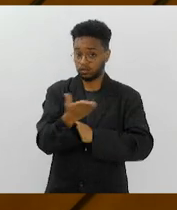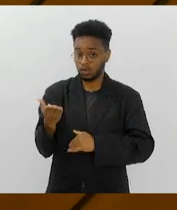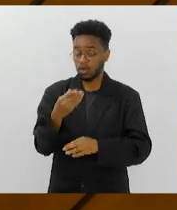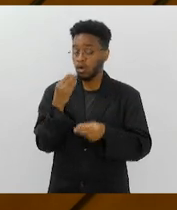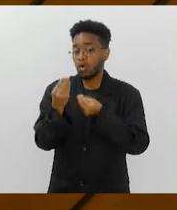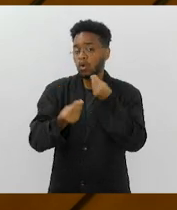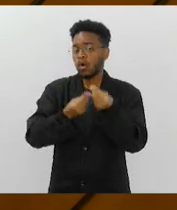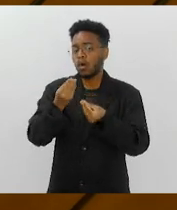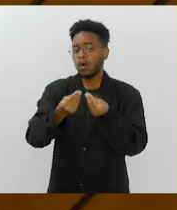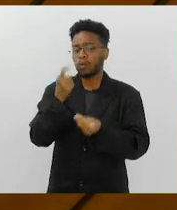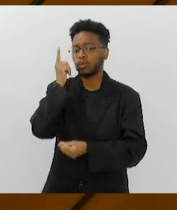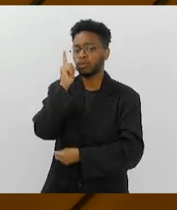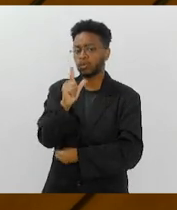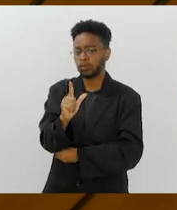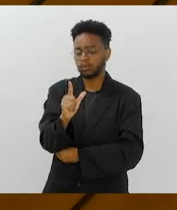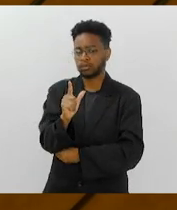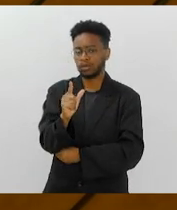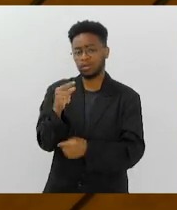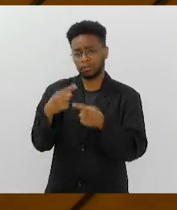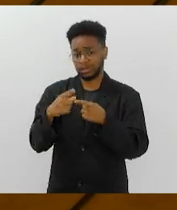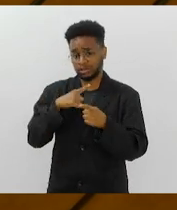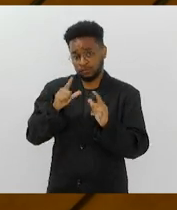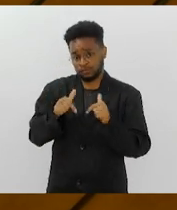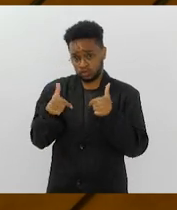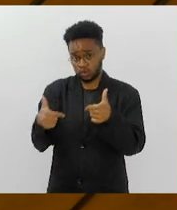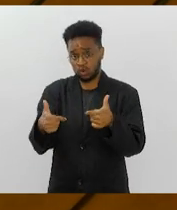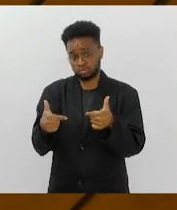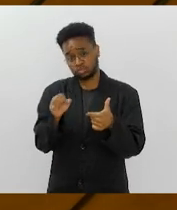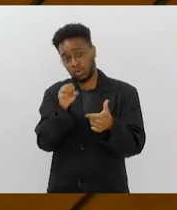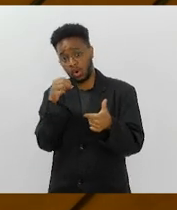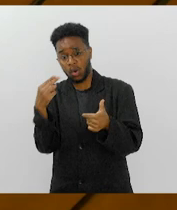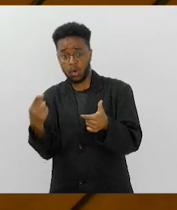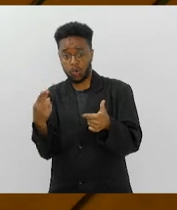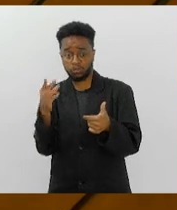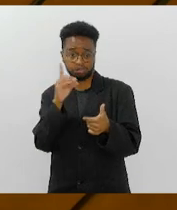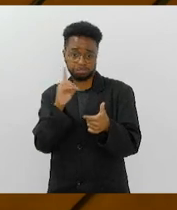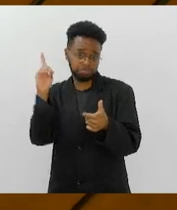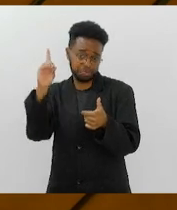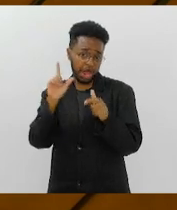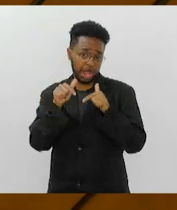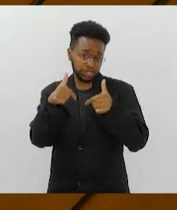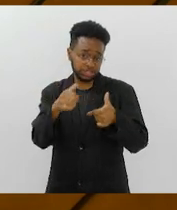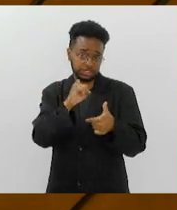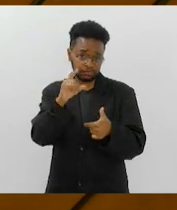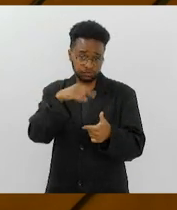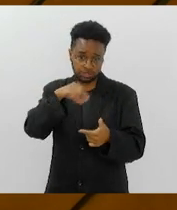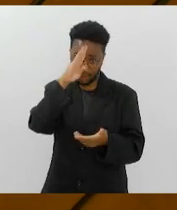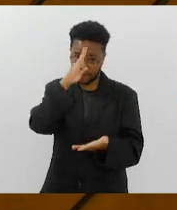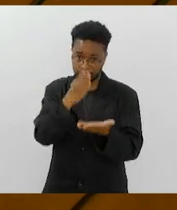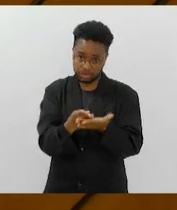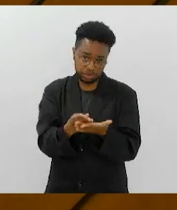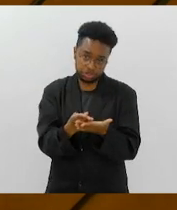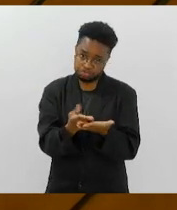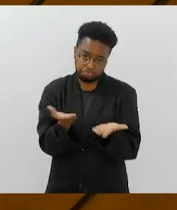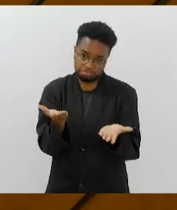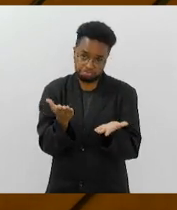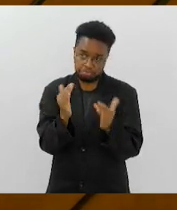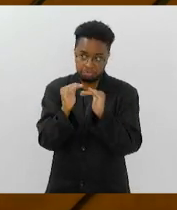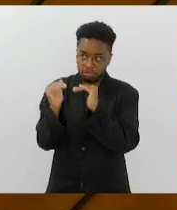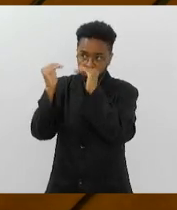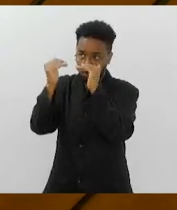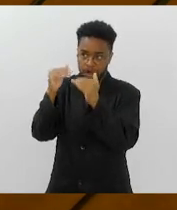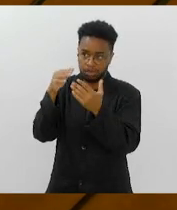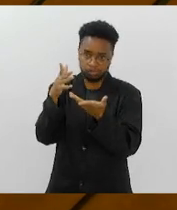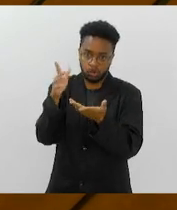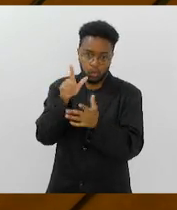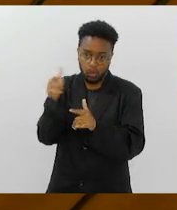consegue... foi muita sorte, ou obra divina, para quem acredita em algum ser superior, a